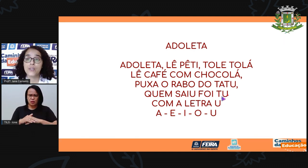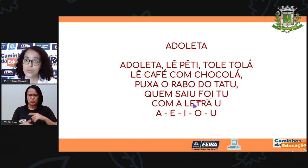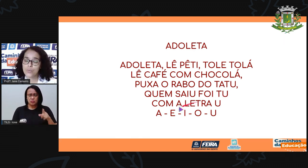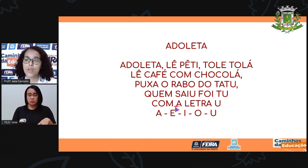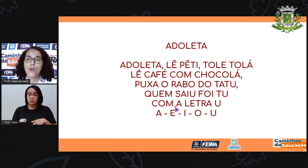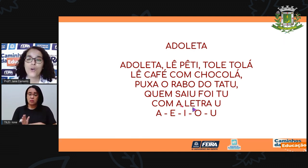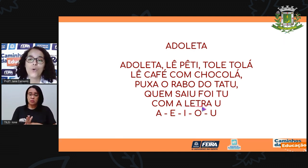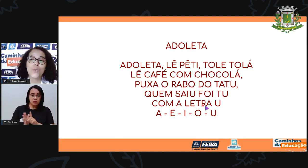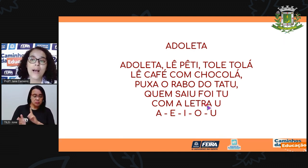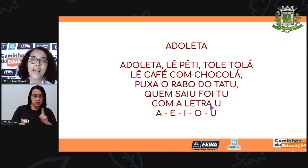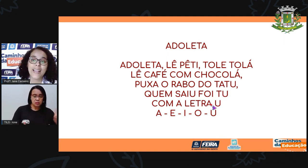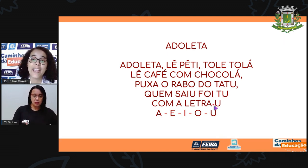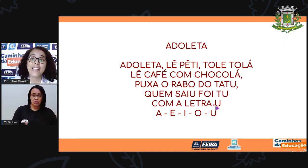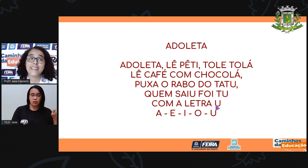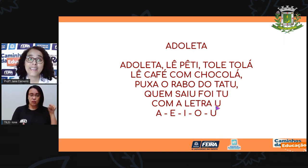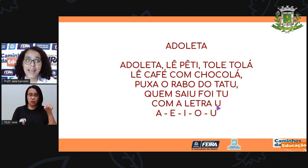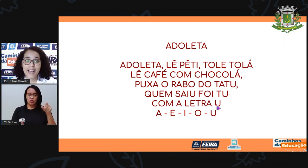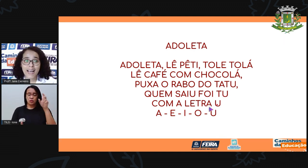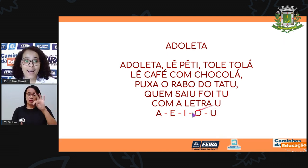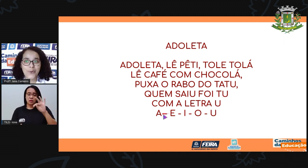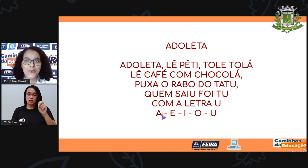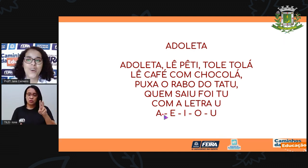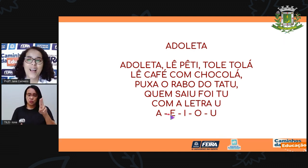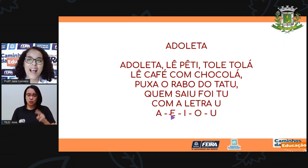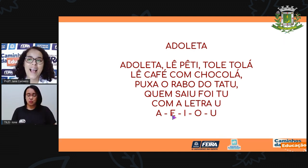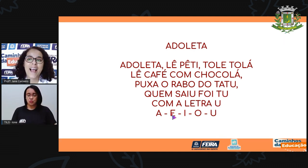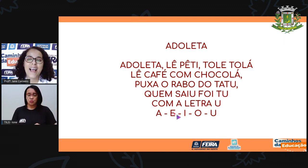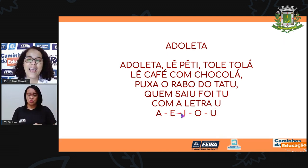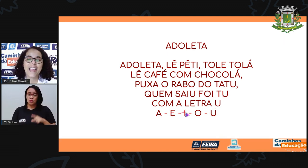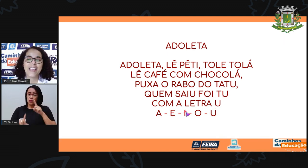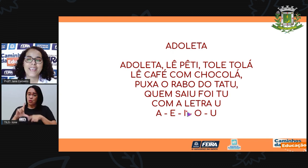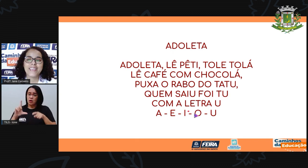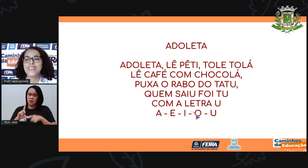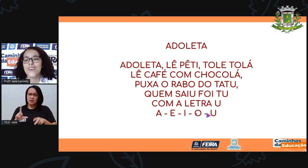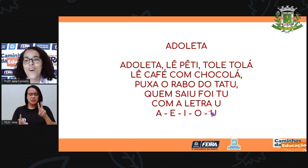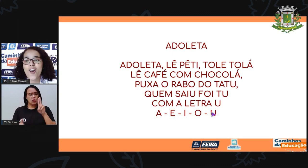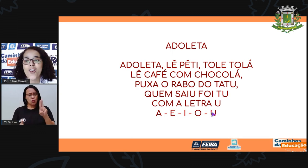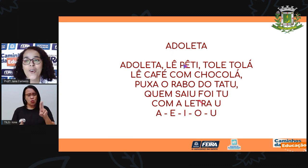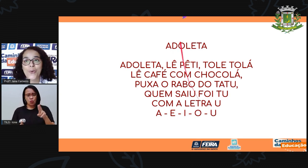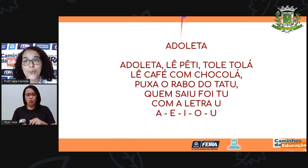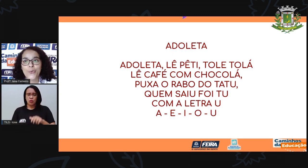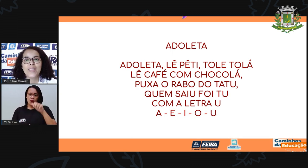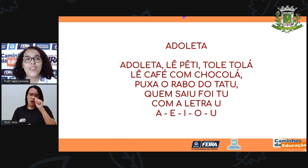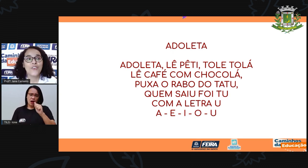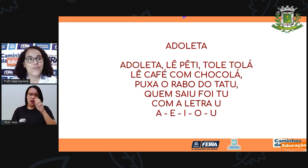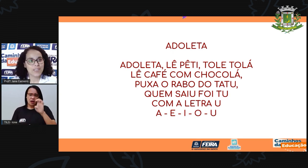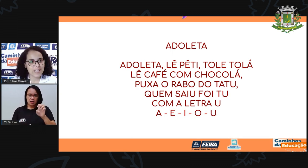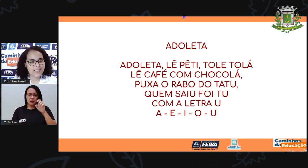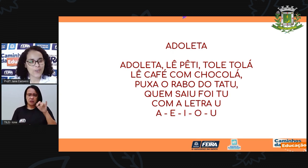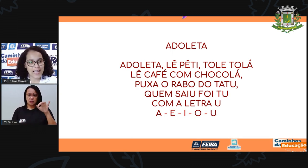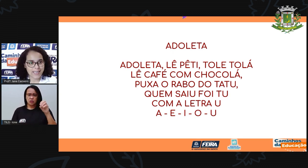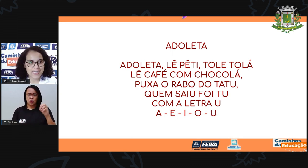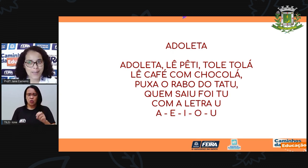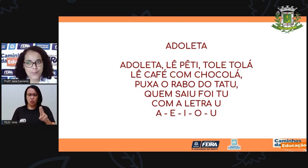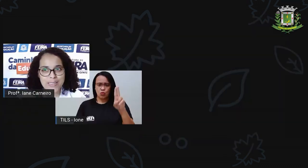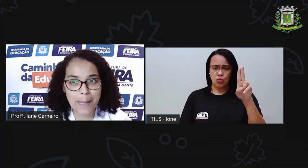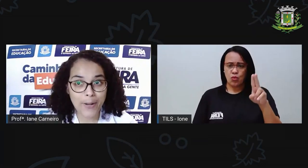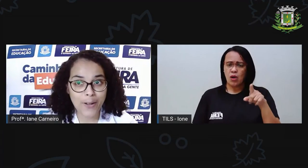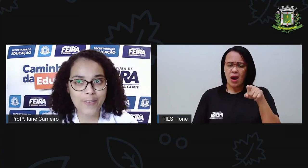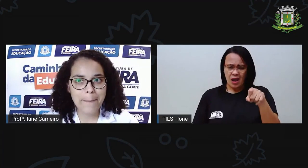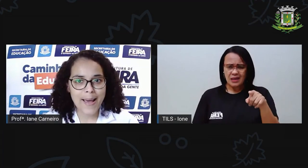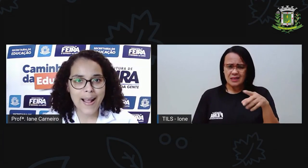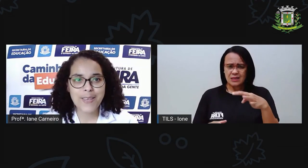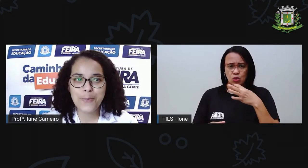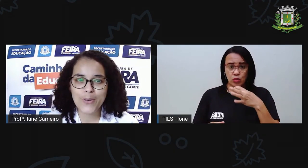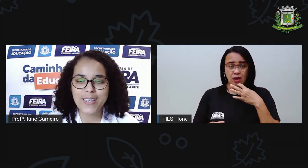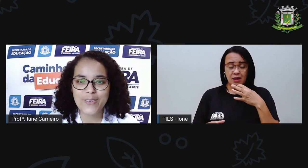tu, com a letra U, A, E, I, O, U. Vocês conhecem essa música? A prova